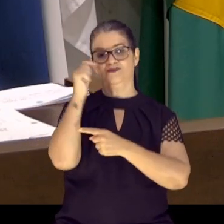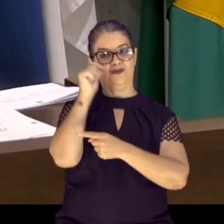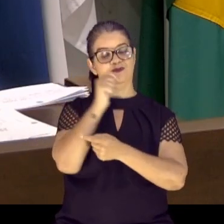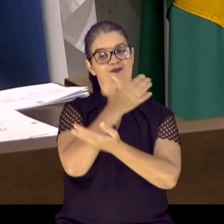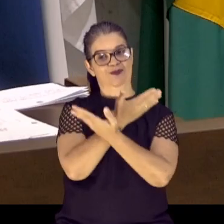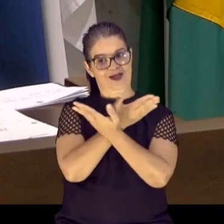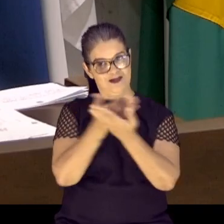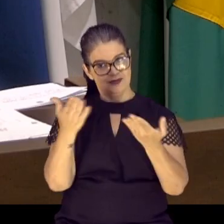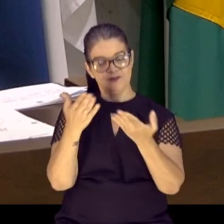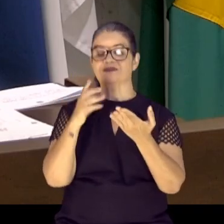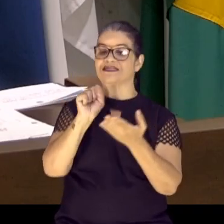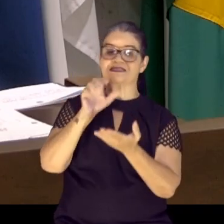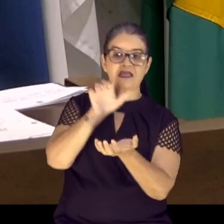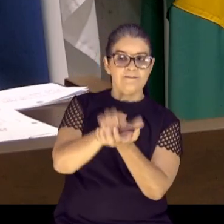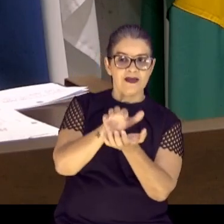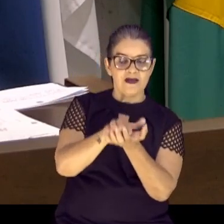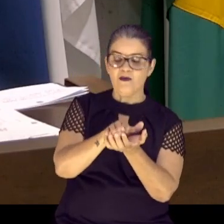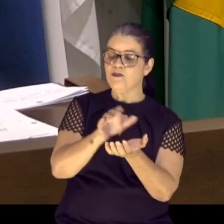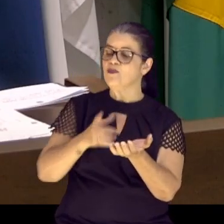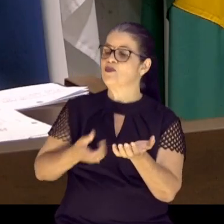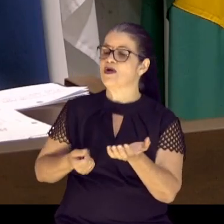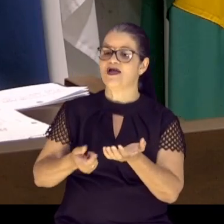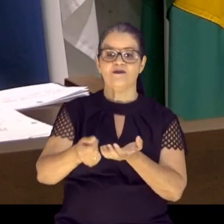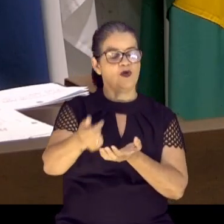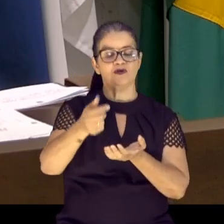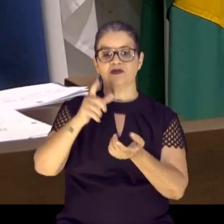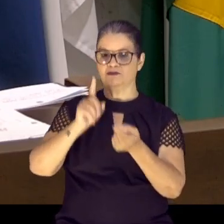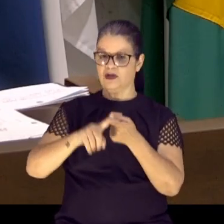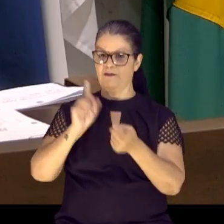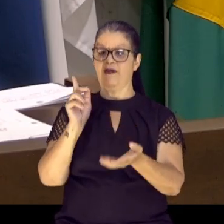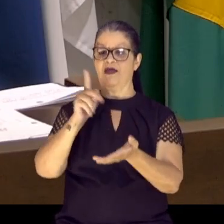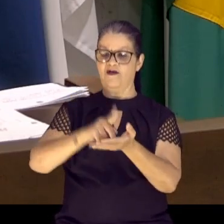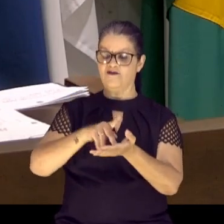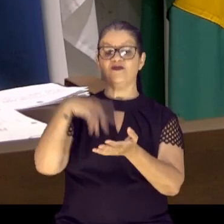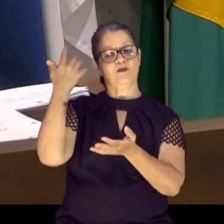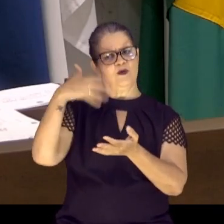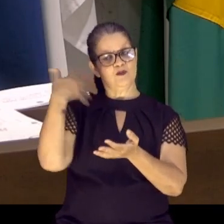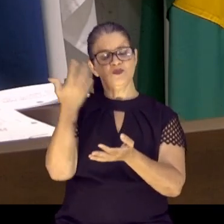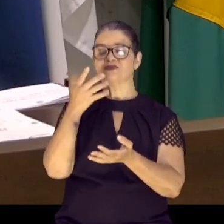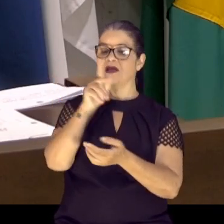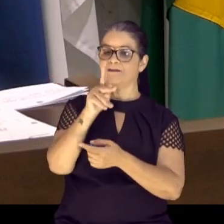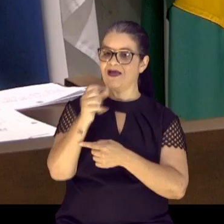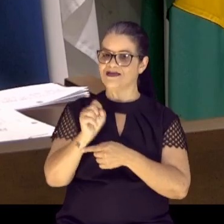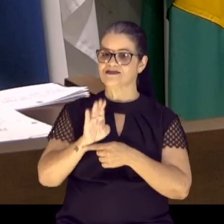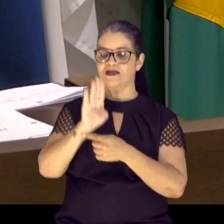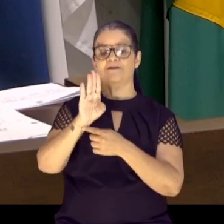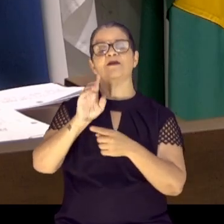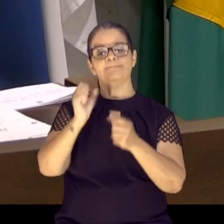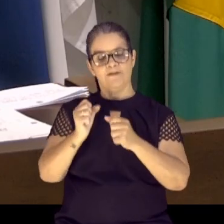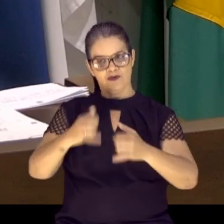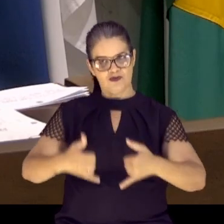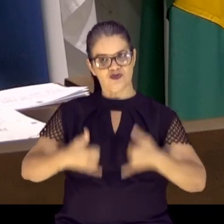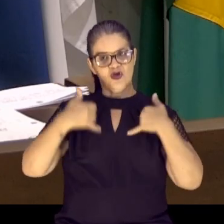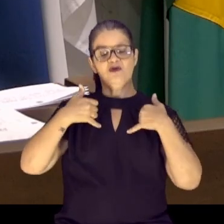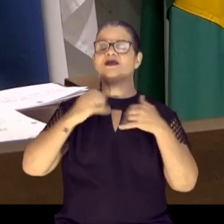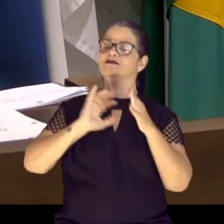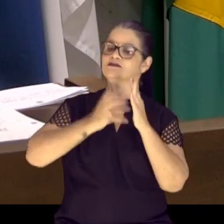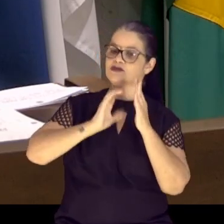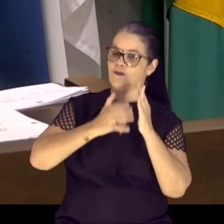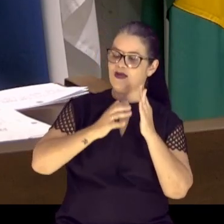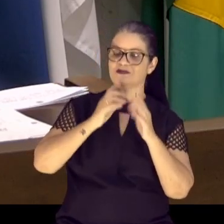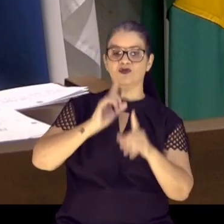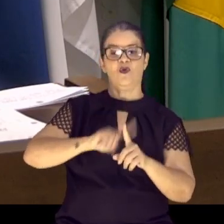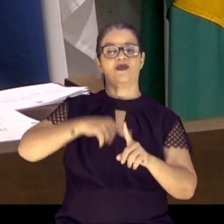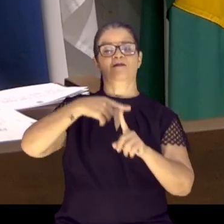vocês. Se Pernambuco é imortal, como tão bem afirma o nosso hino, o PSB pode se orgulhar de ser o partido que, por